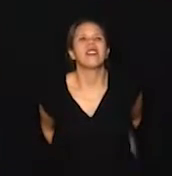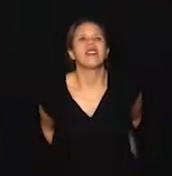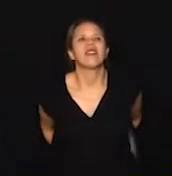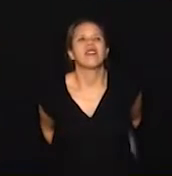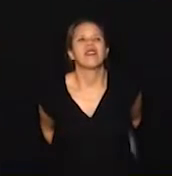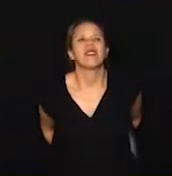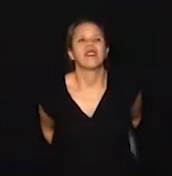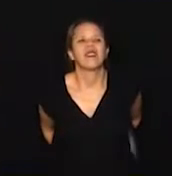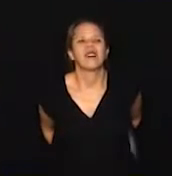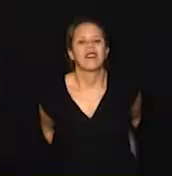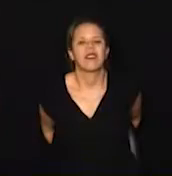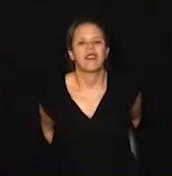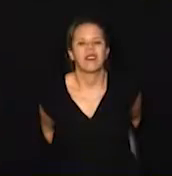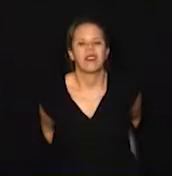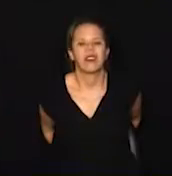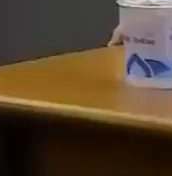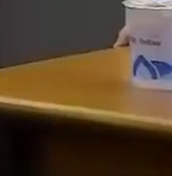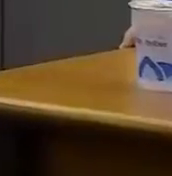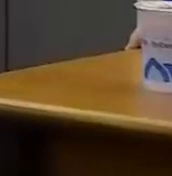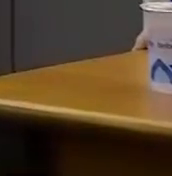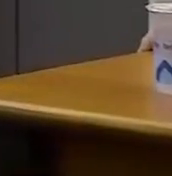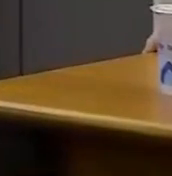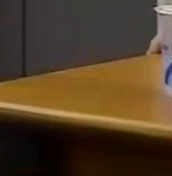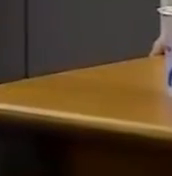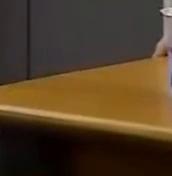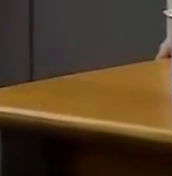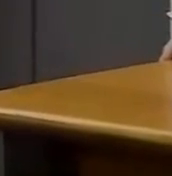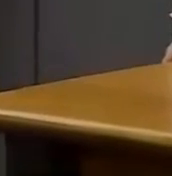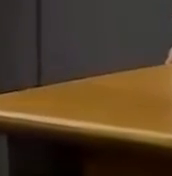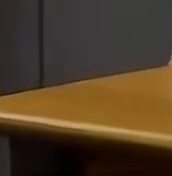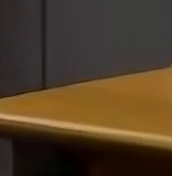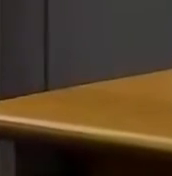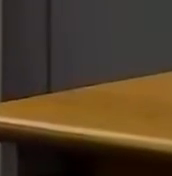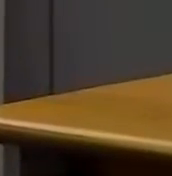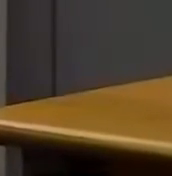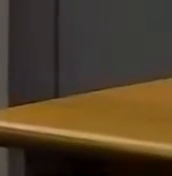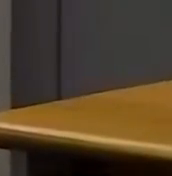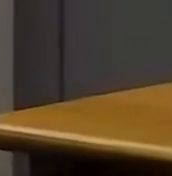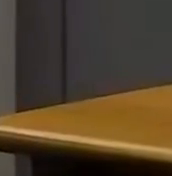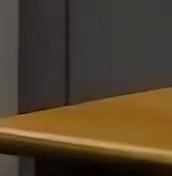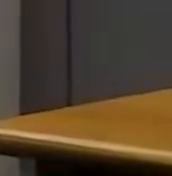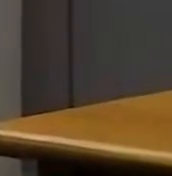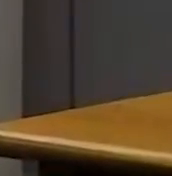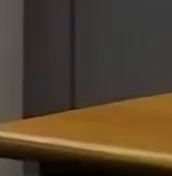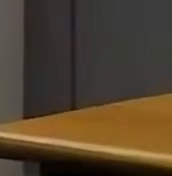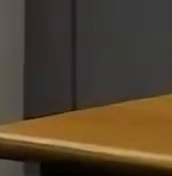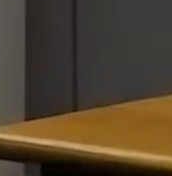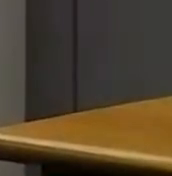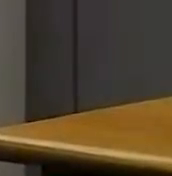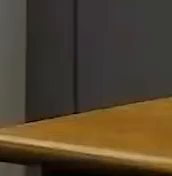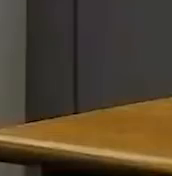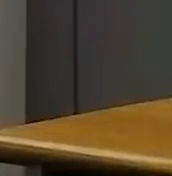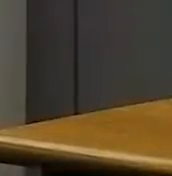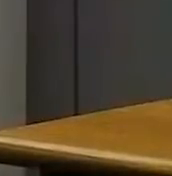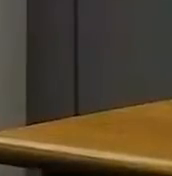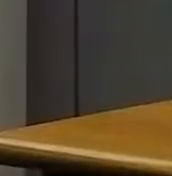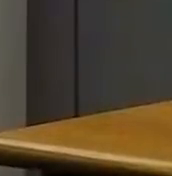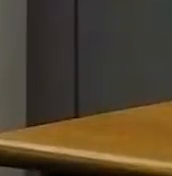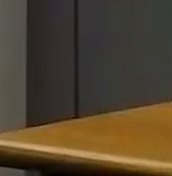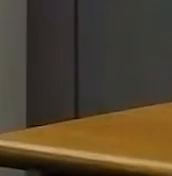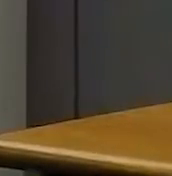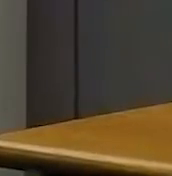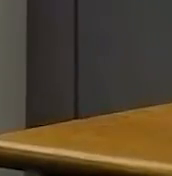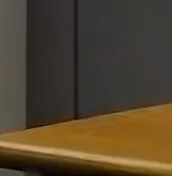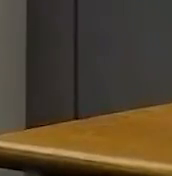56%, eu acho, dos leitos de UTI. Nós estamos mantendo... Foi 58, né? 58. Nós estamos